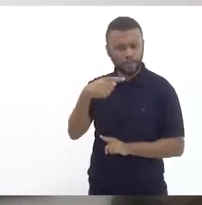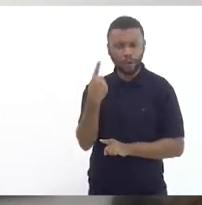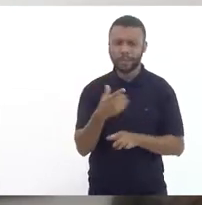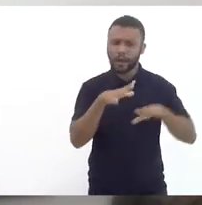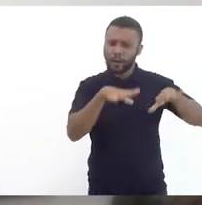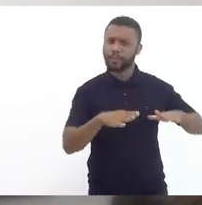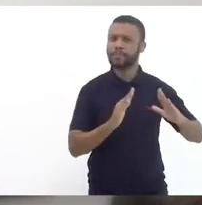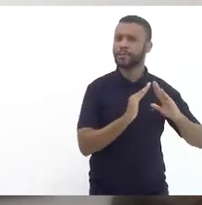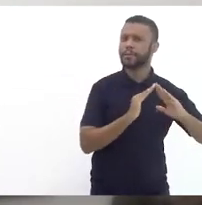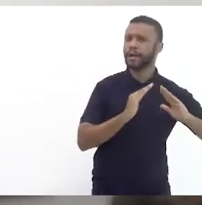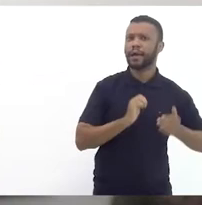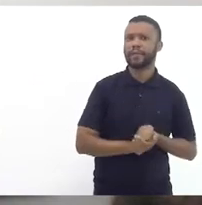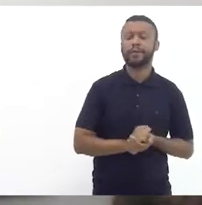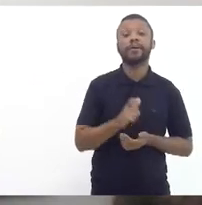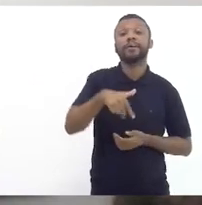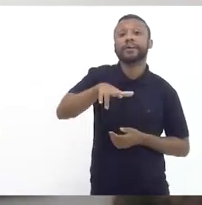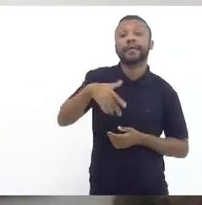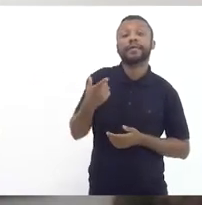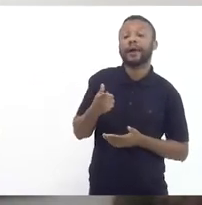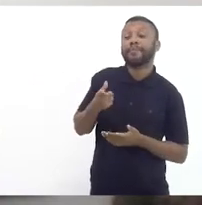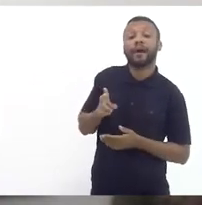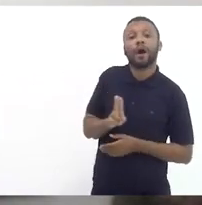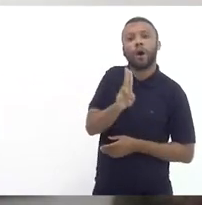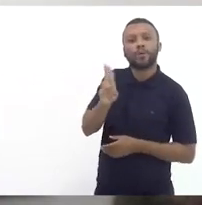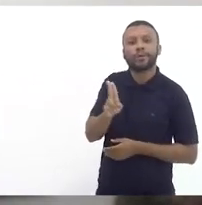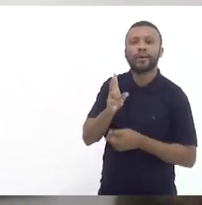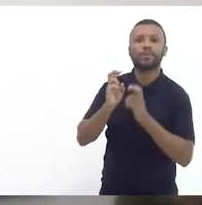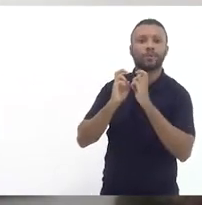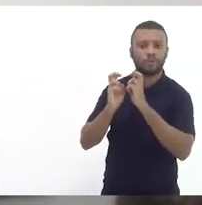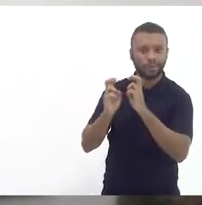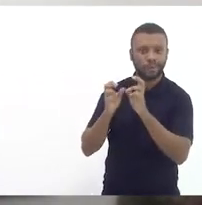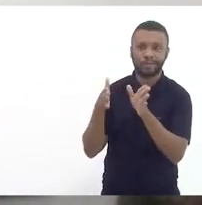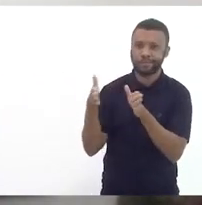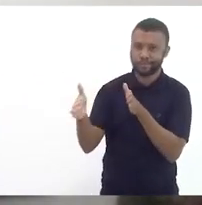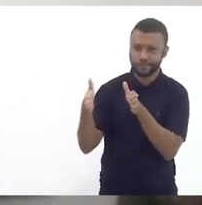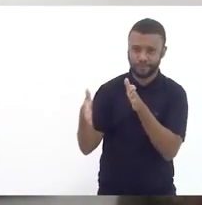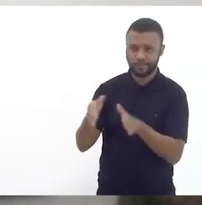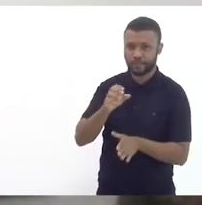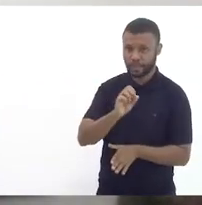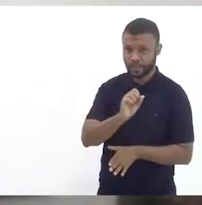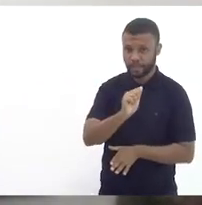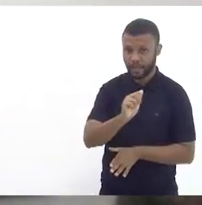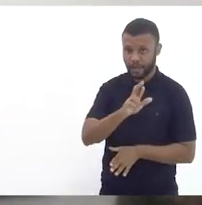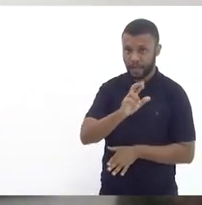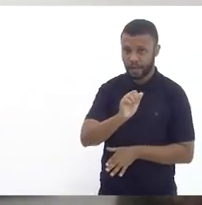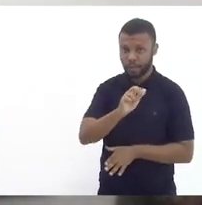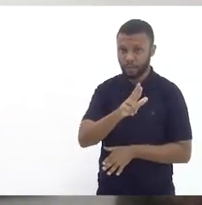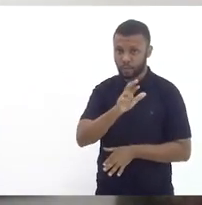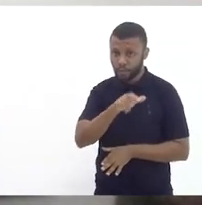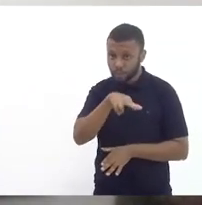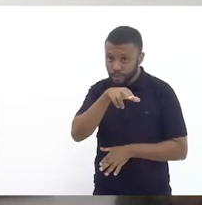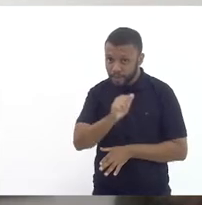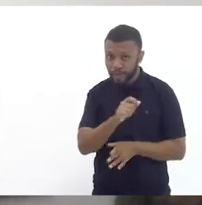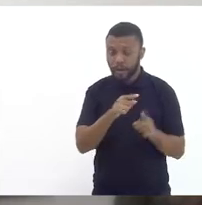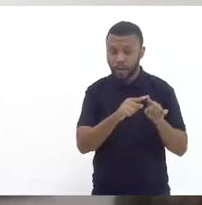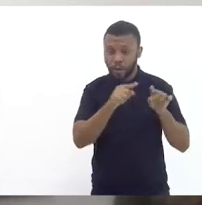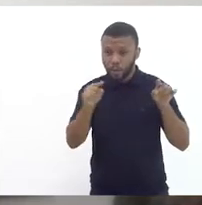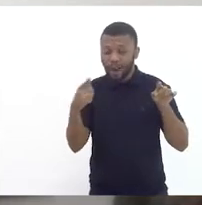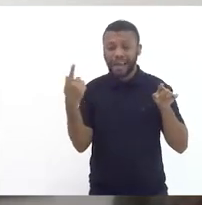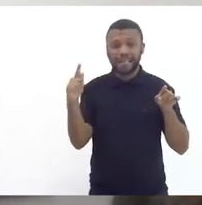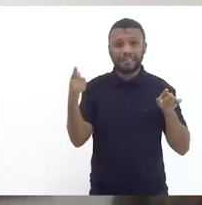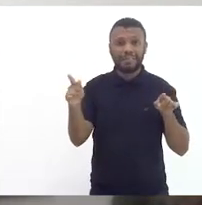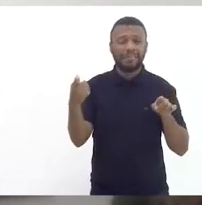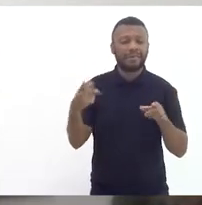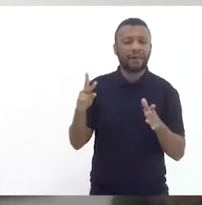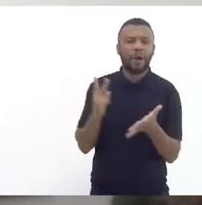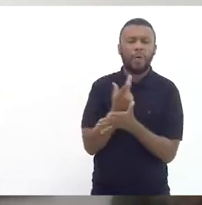casa, quem estava usando o trem no trecho de Saracuruna a Gramacho estava sofrendo uma chuva torrencial